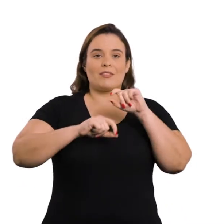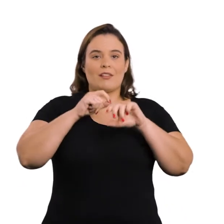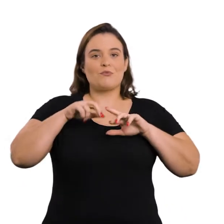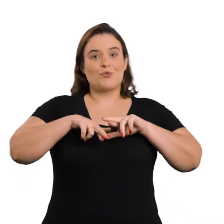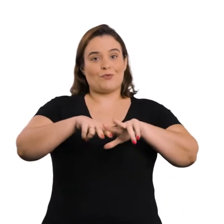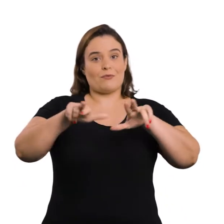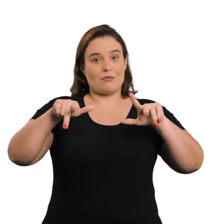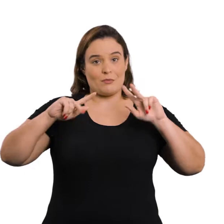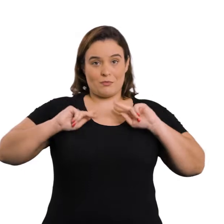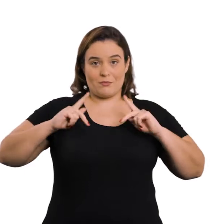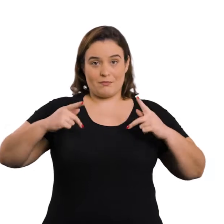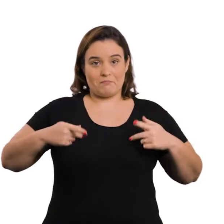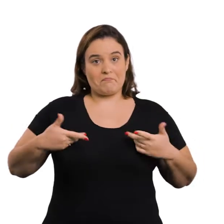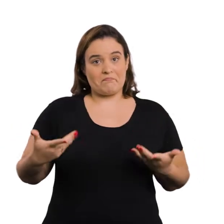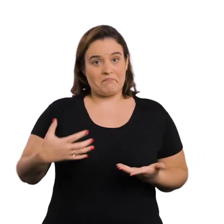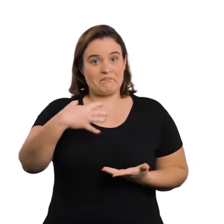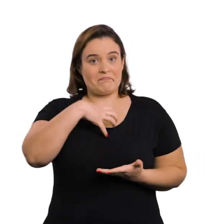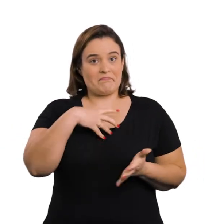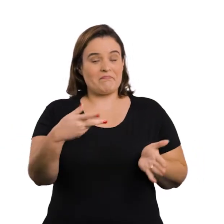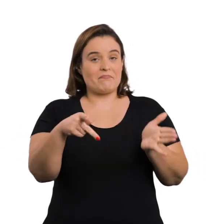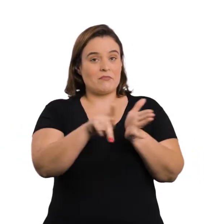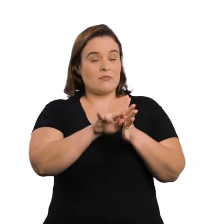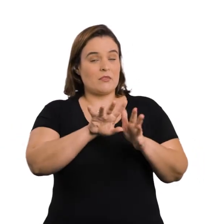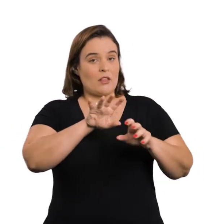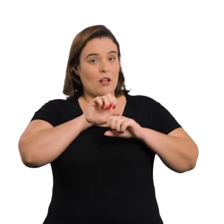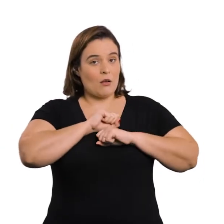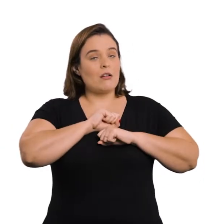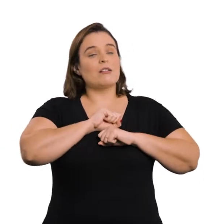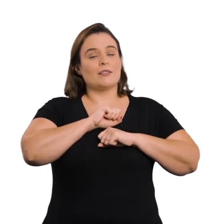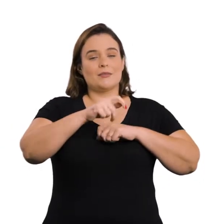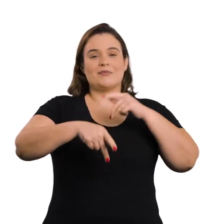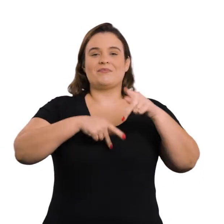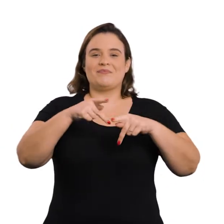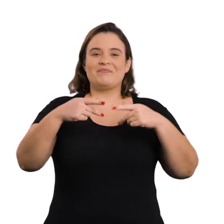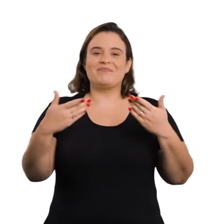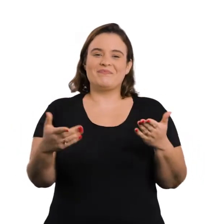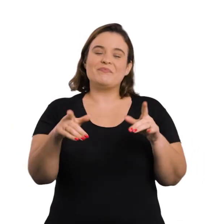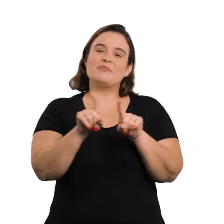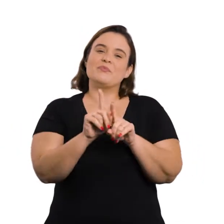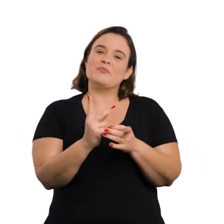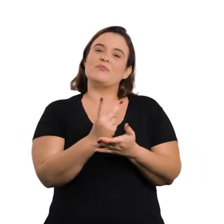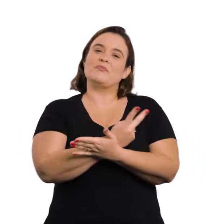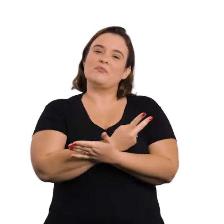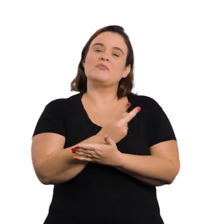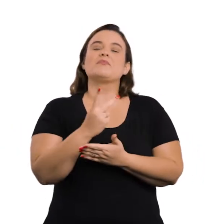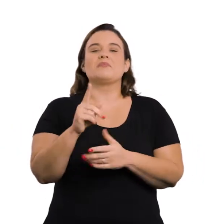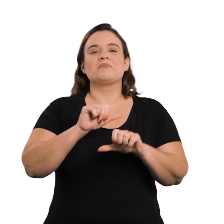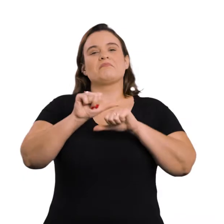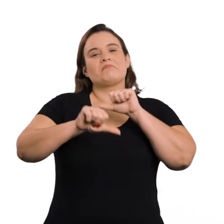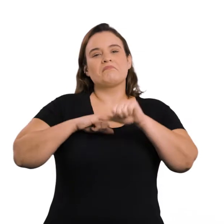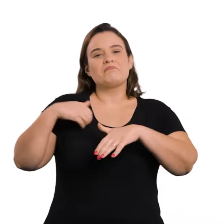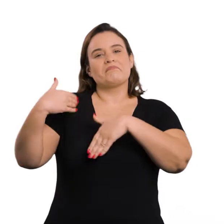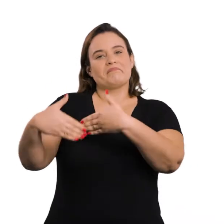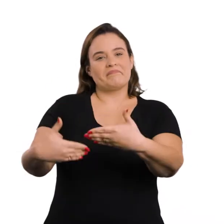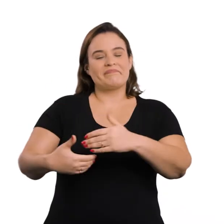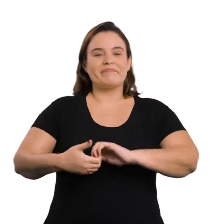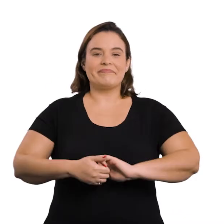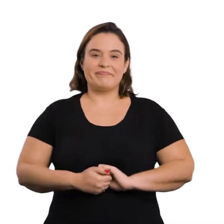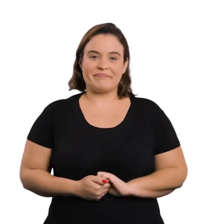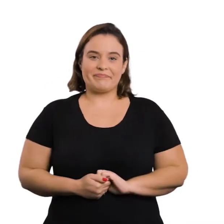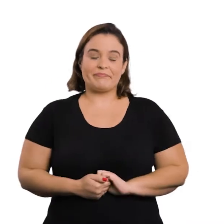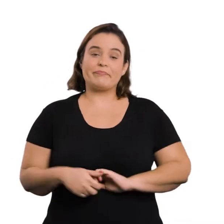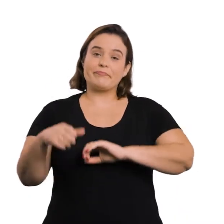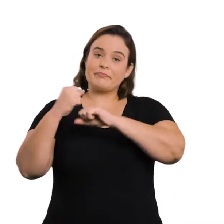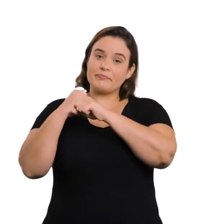ligado à diversidade humana, característica intrínseca da população, que também passa por mudanças ao longo da vida.